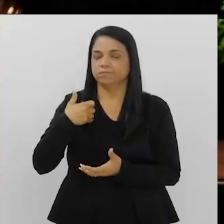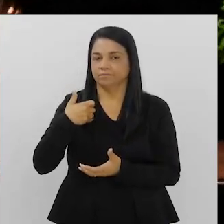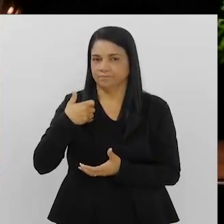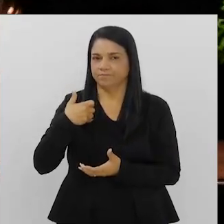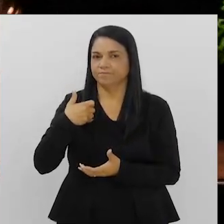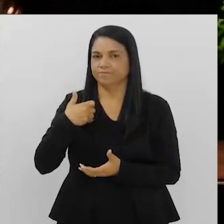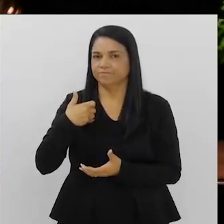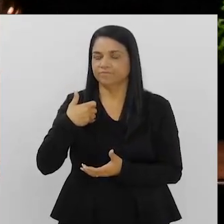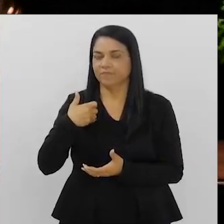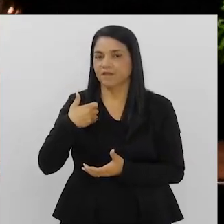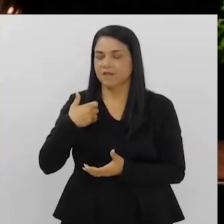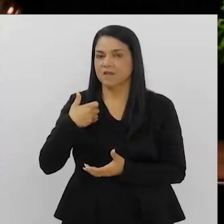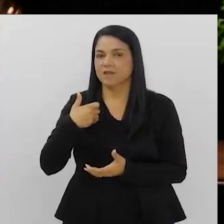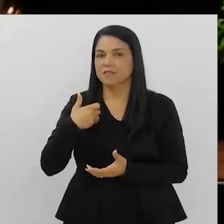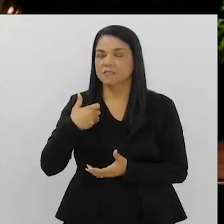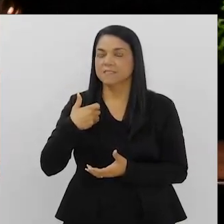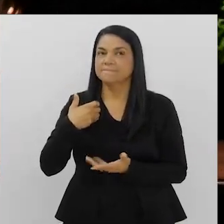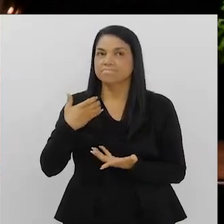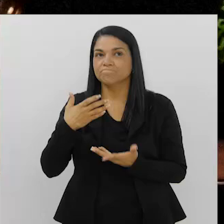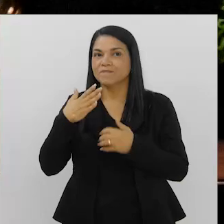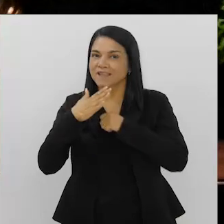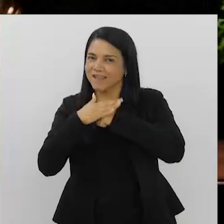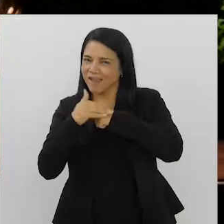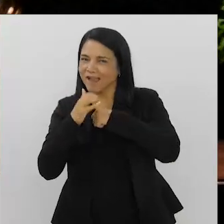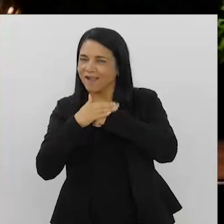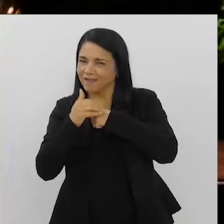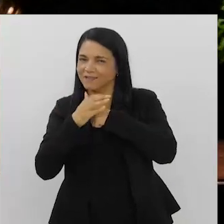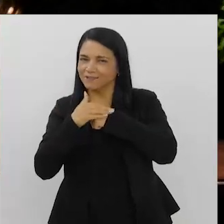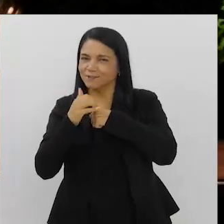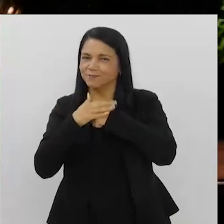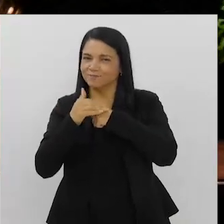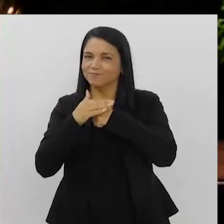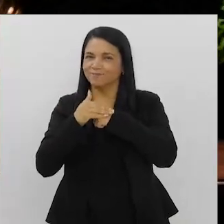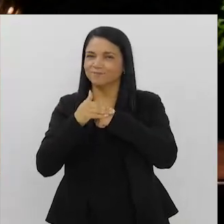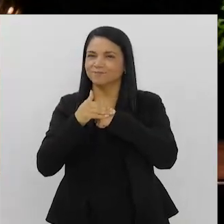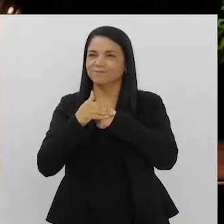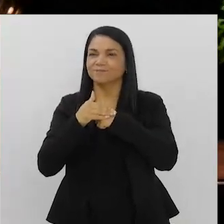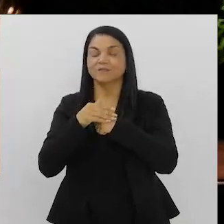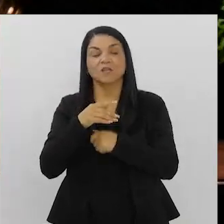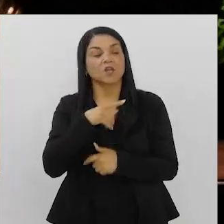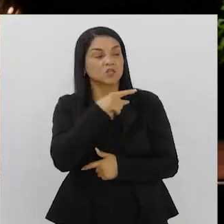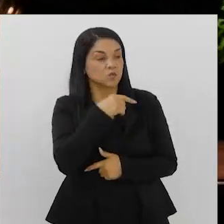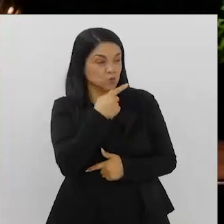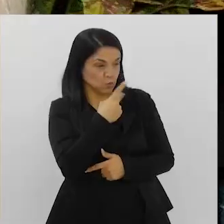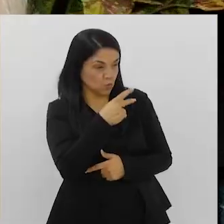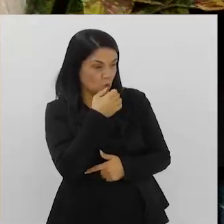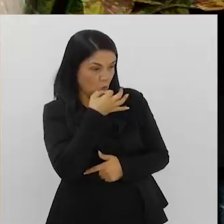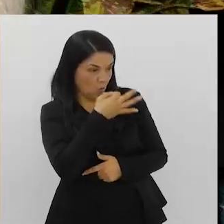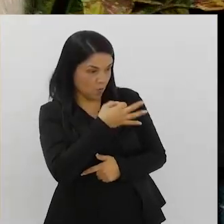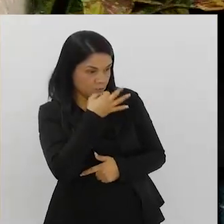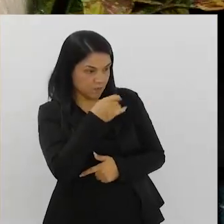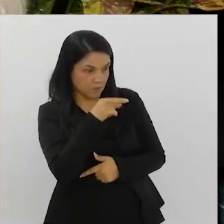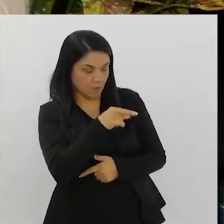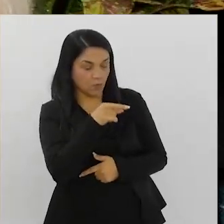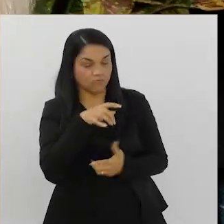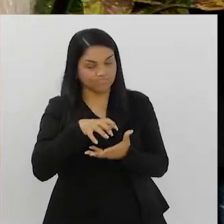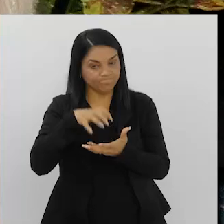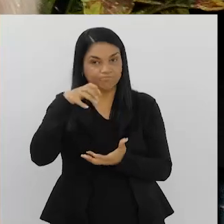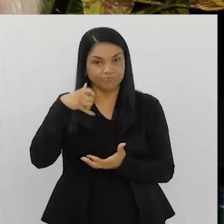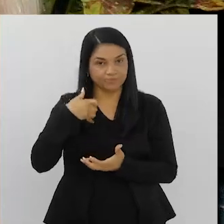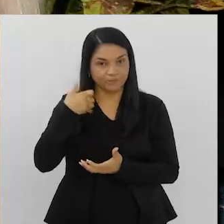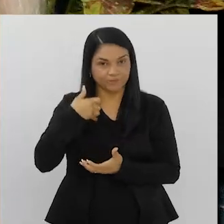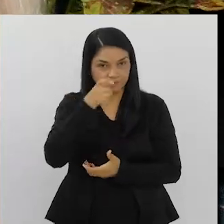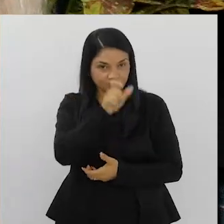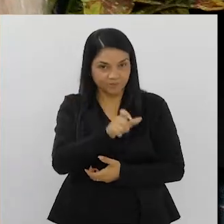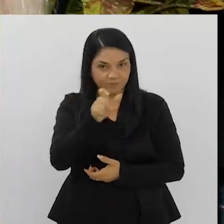envelhecimento, para a longevidade de uma forma mais carinhosa, vamos dizer assim. Na sua opinião, você acha que